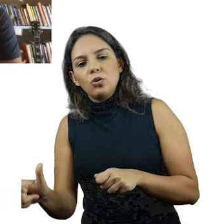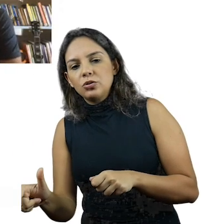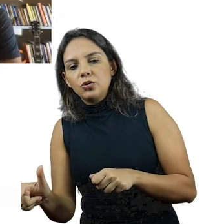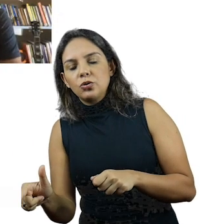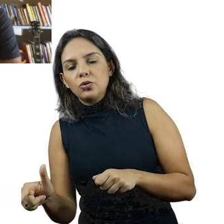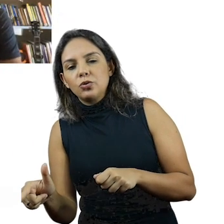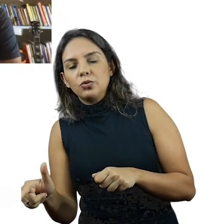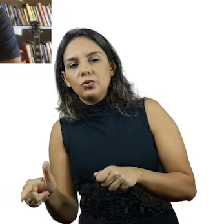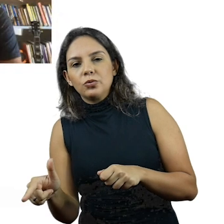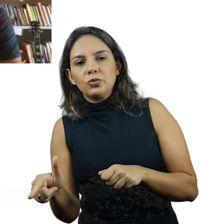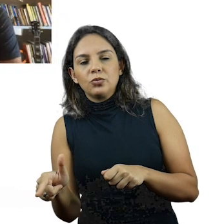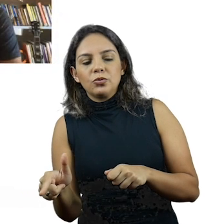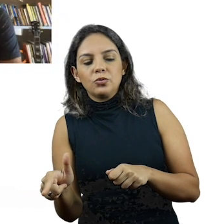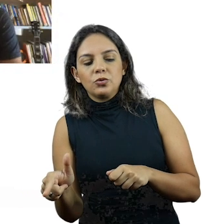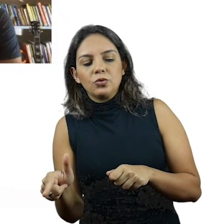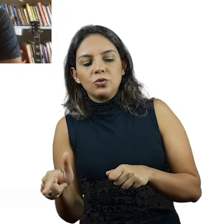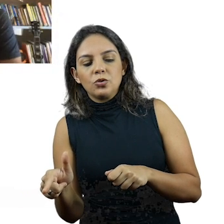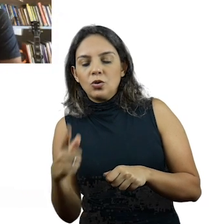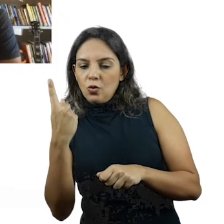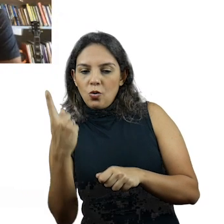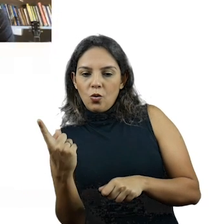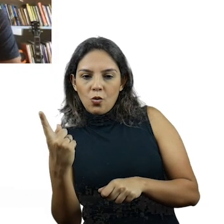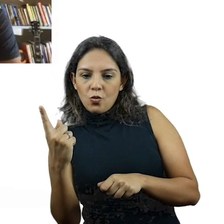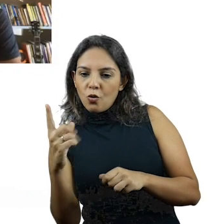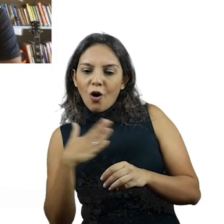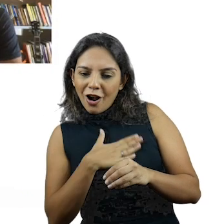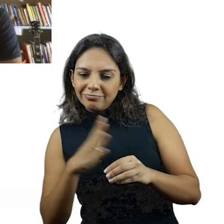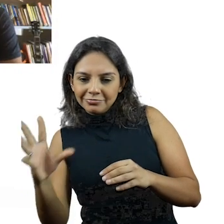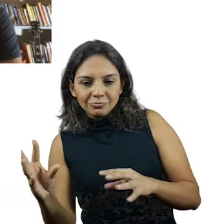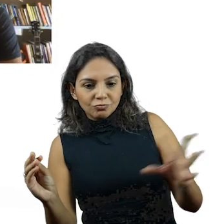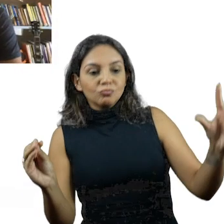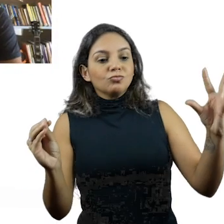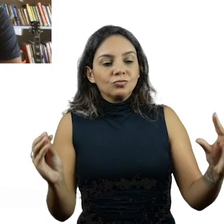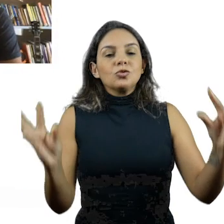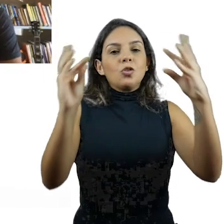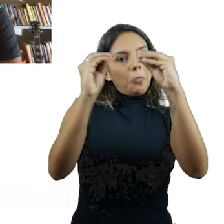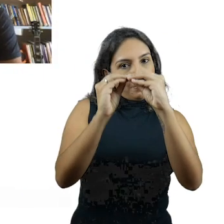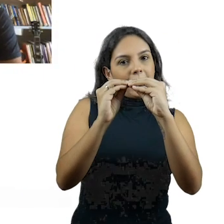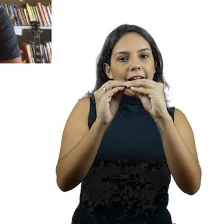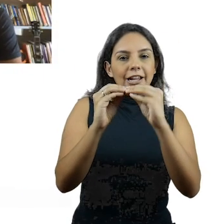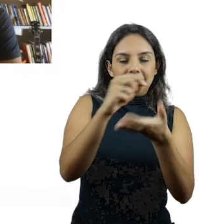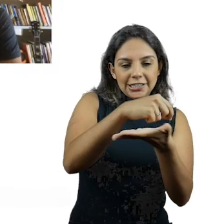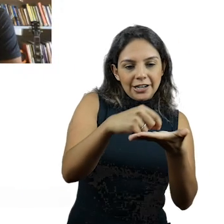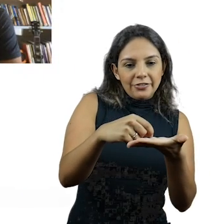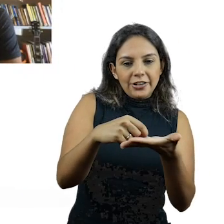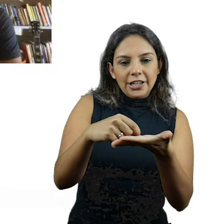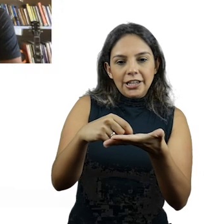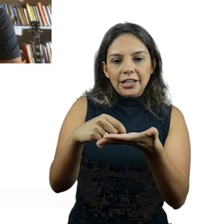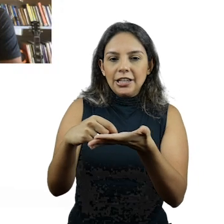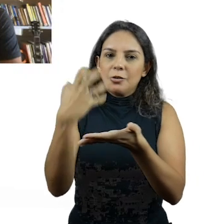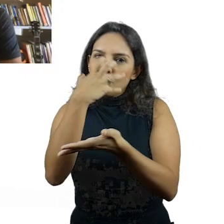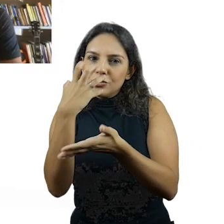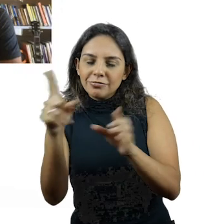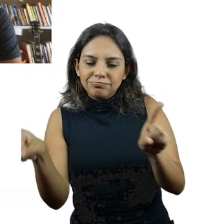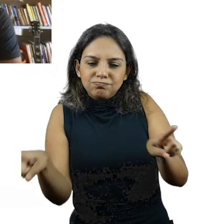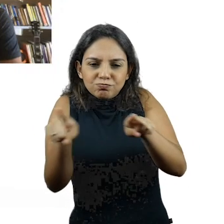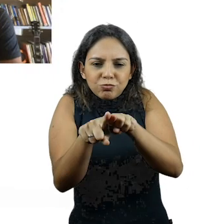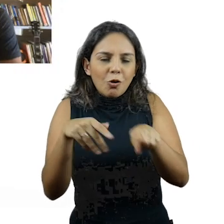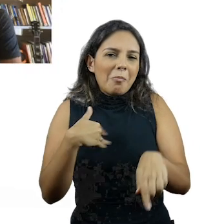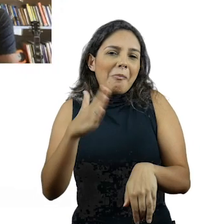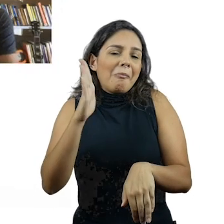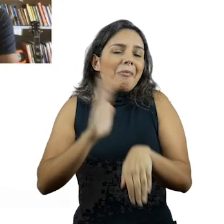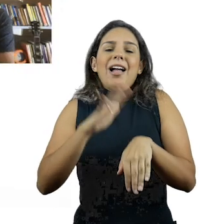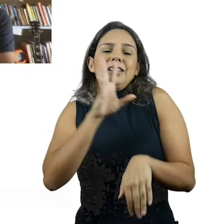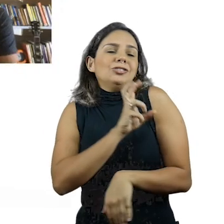me completo de uma com a outra. Então escrever e tocar e compor música são as coisas que eu mais gosto de